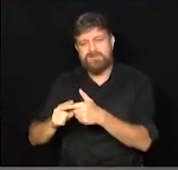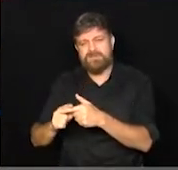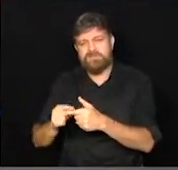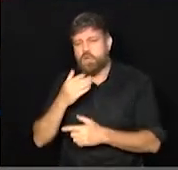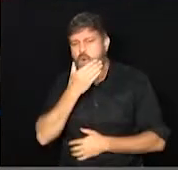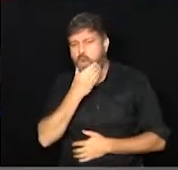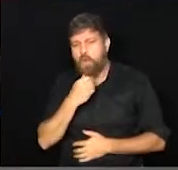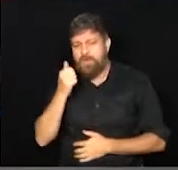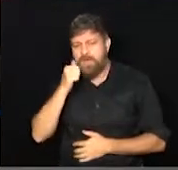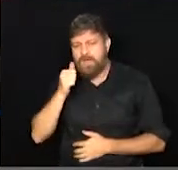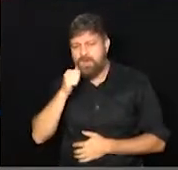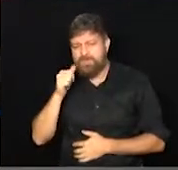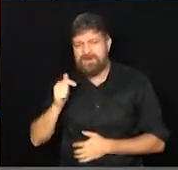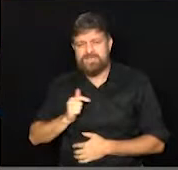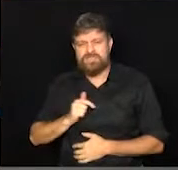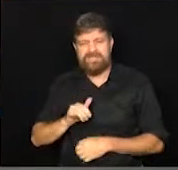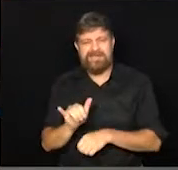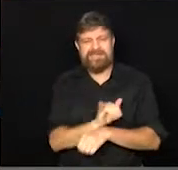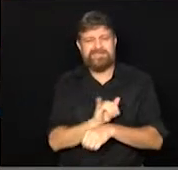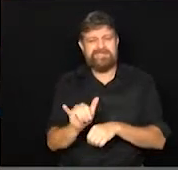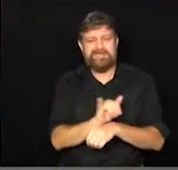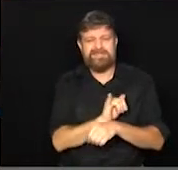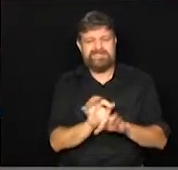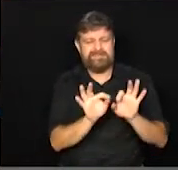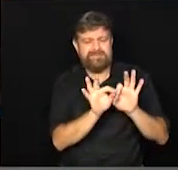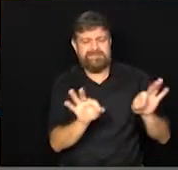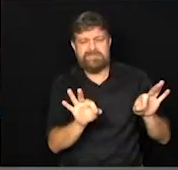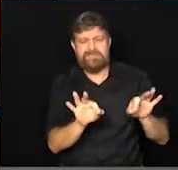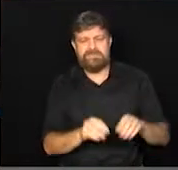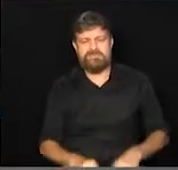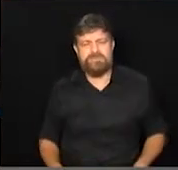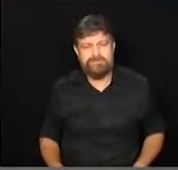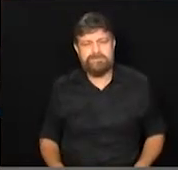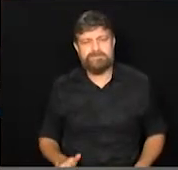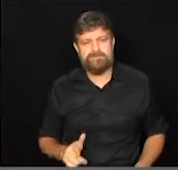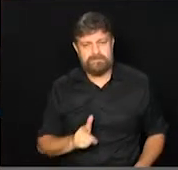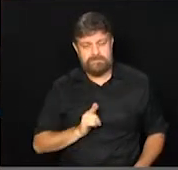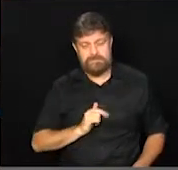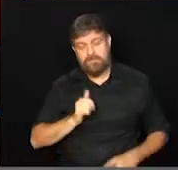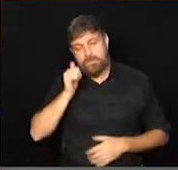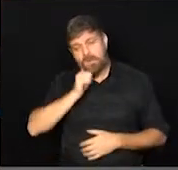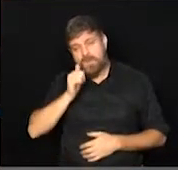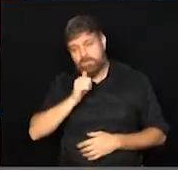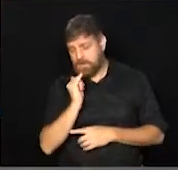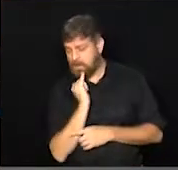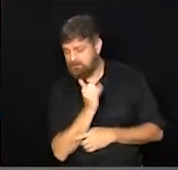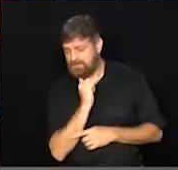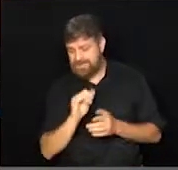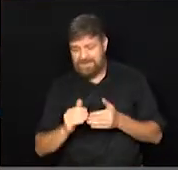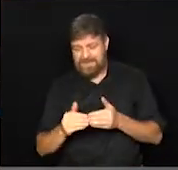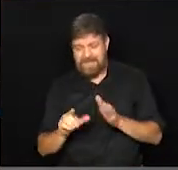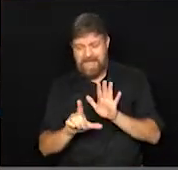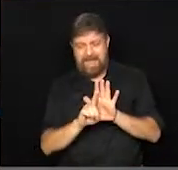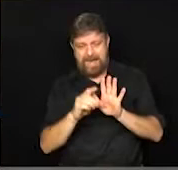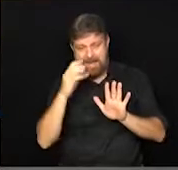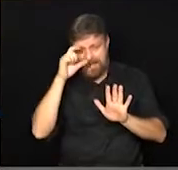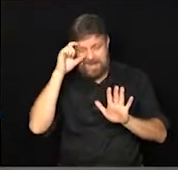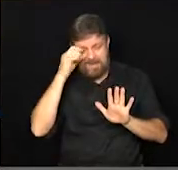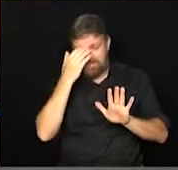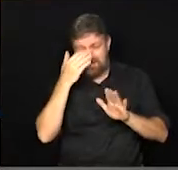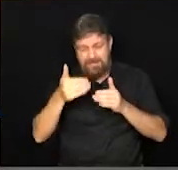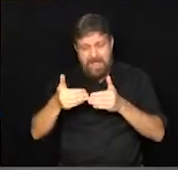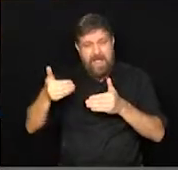com medidas alternativas. É muito comum, e as mulheres contam, que antes da Lei Maria da Penha, é muito comum que o